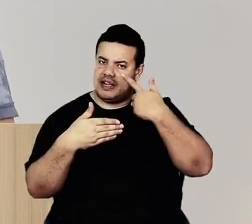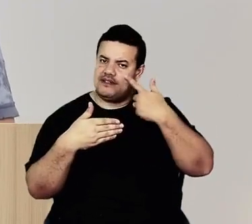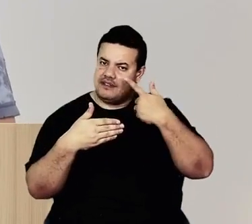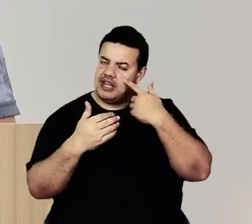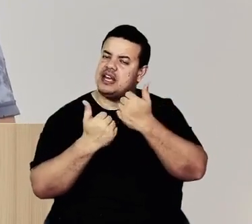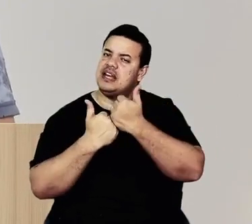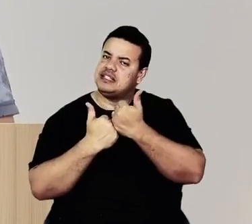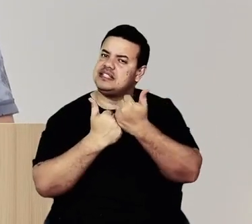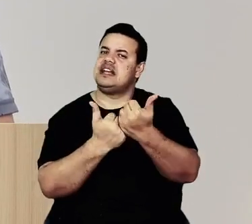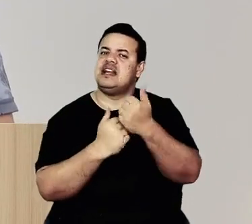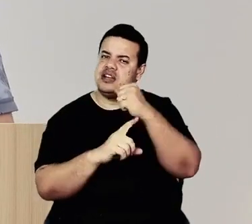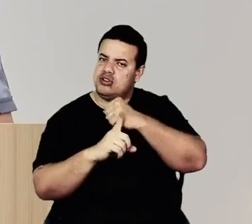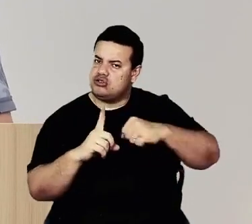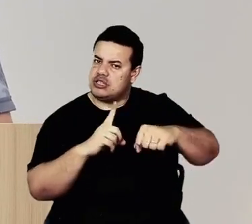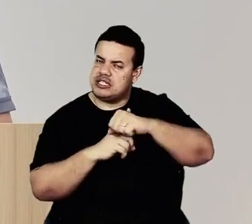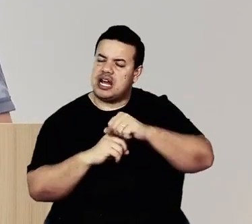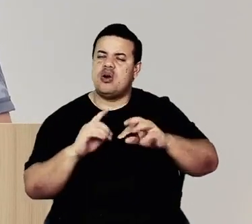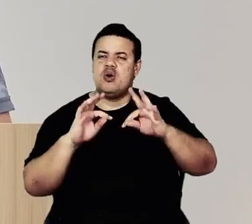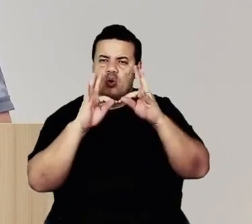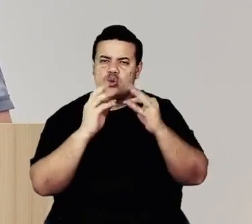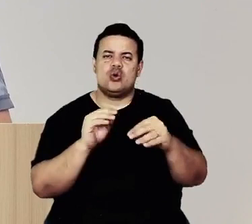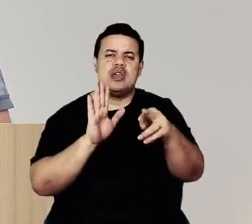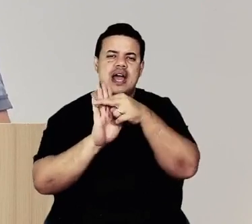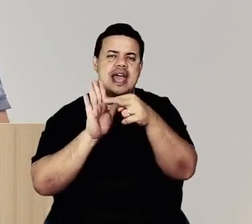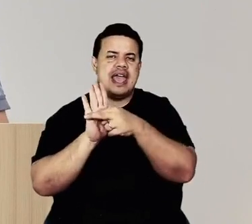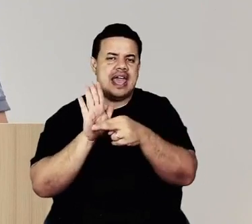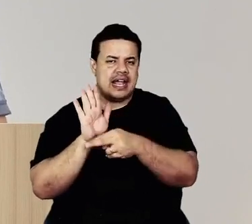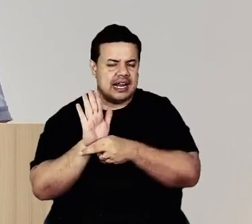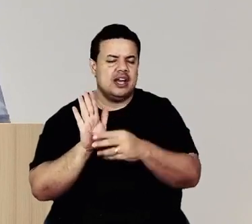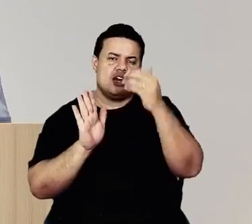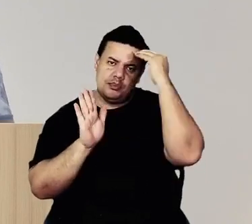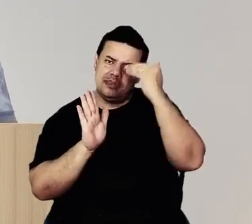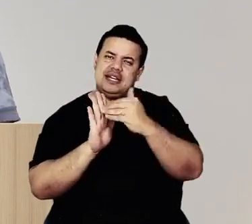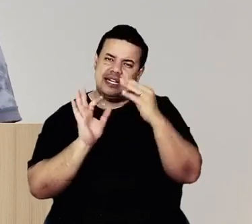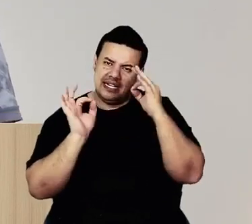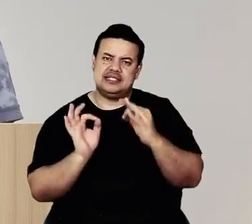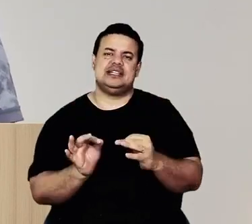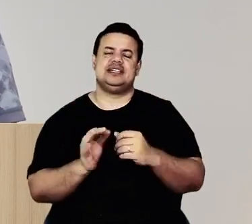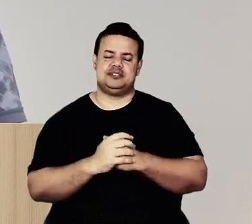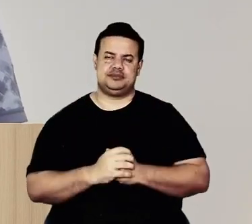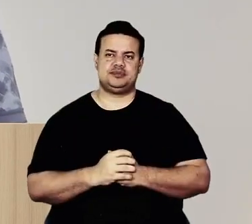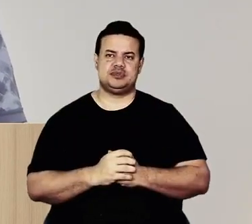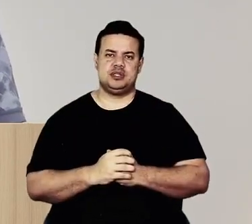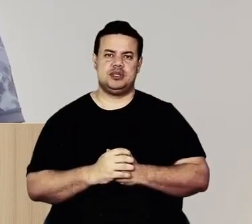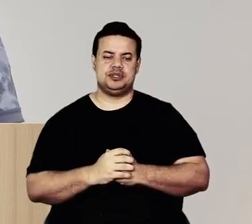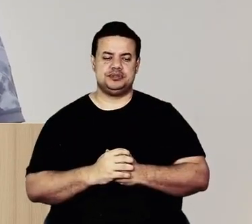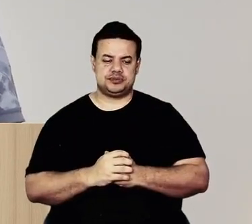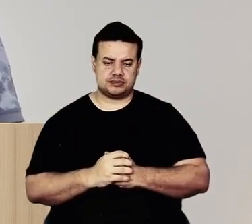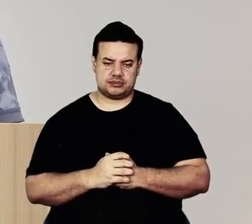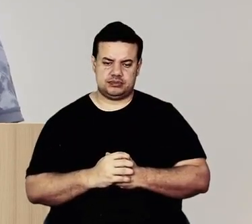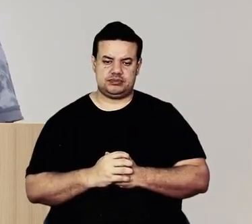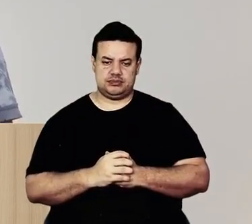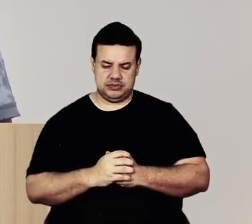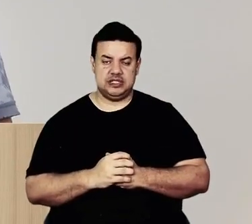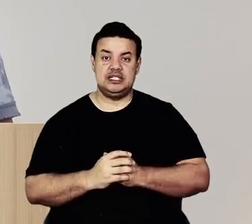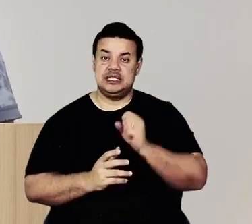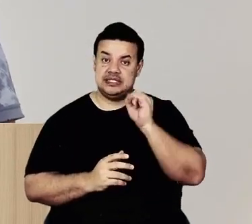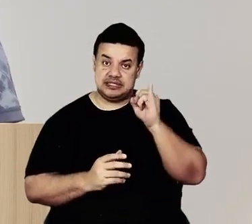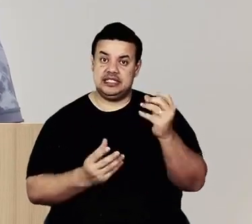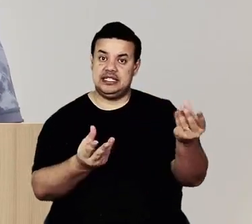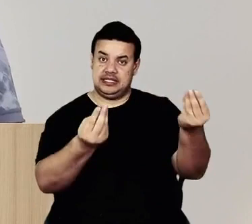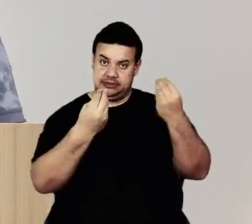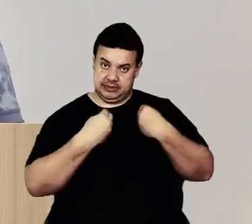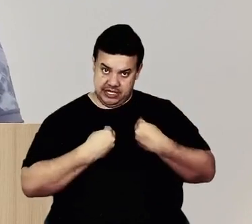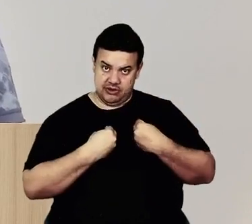aquele os critérios né a sessão de uso ela é intransferível Ela não não pode uma pessoa ganhar Mirela